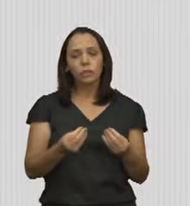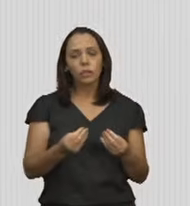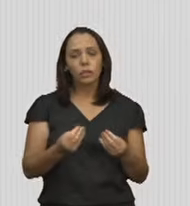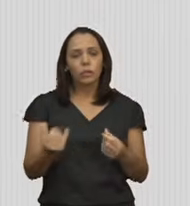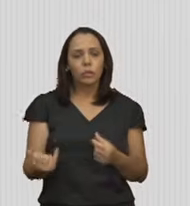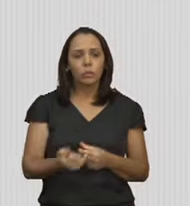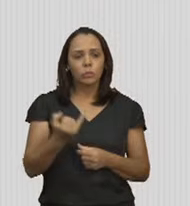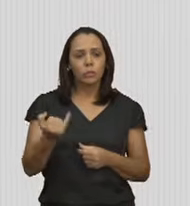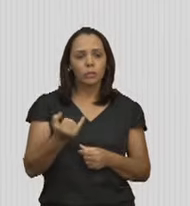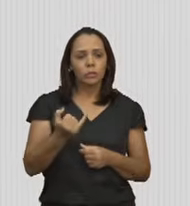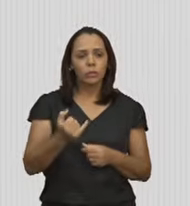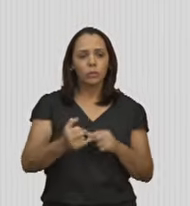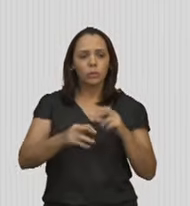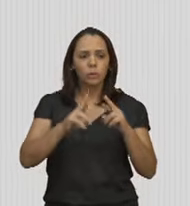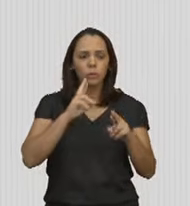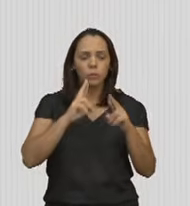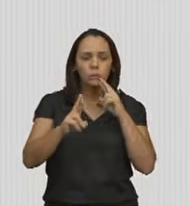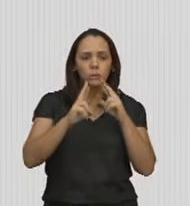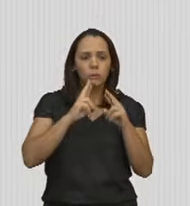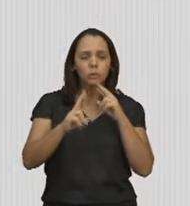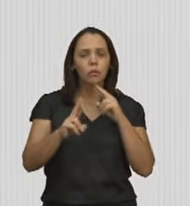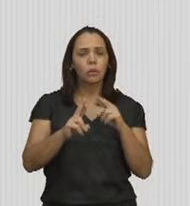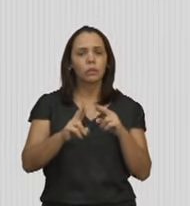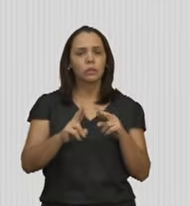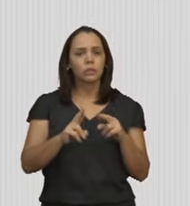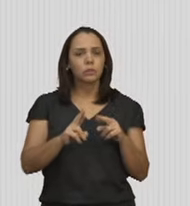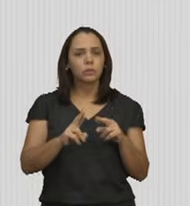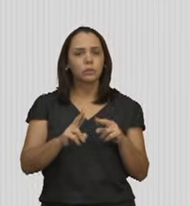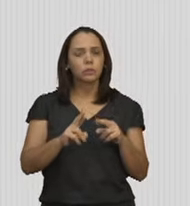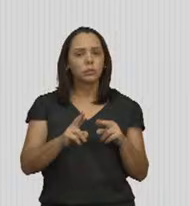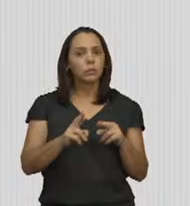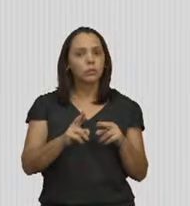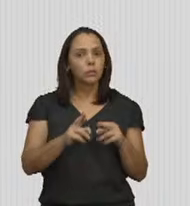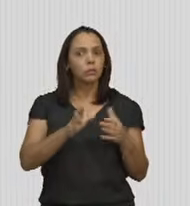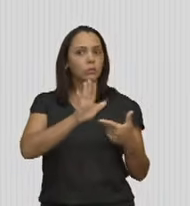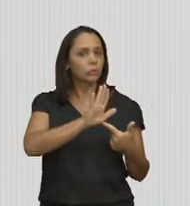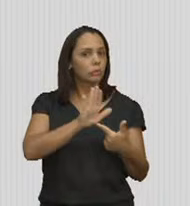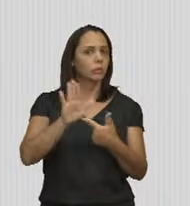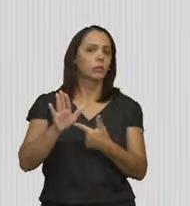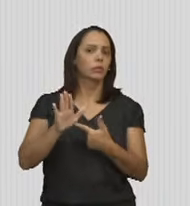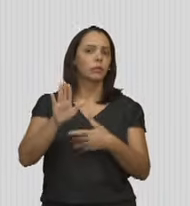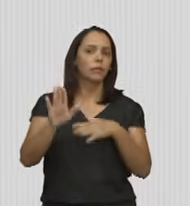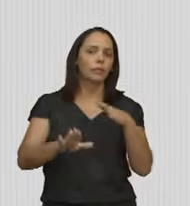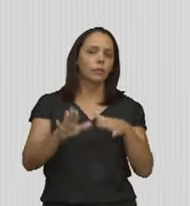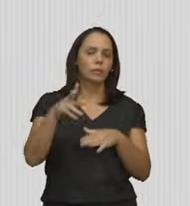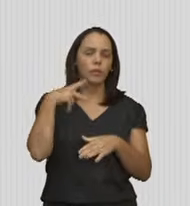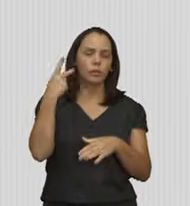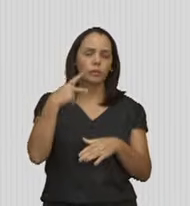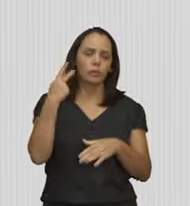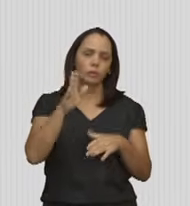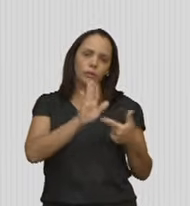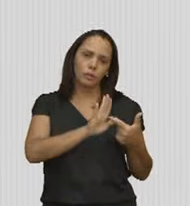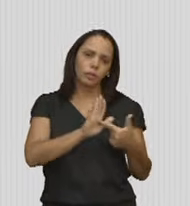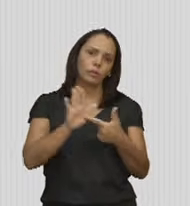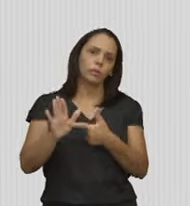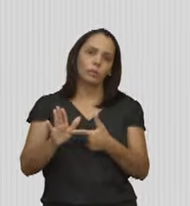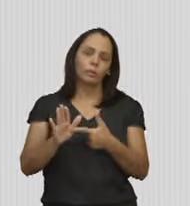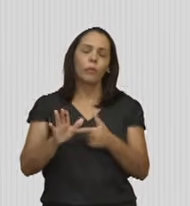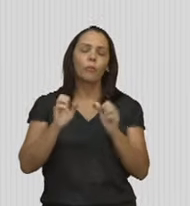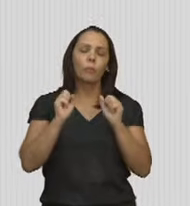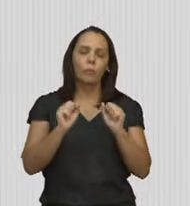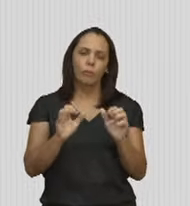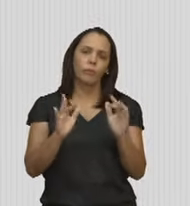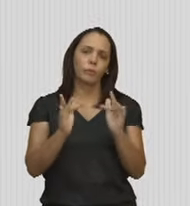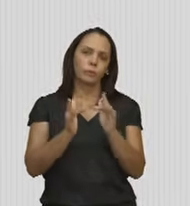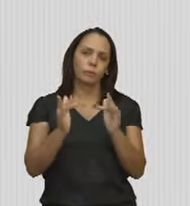que as reclamações, que as insatisfações cheguem ao poder público, e muitas vezes o vereador é o caminho para essas insatisfações. Então entre em contato com a